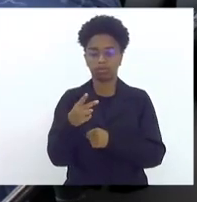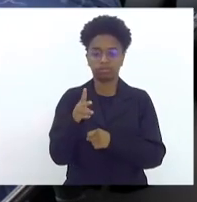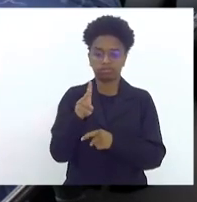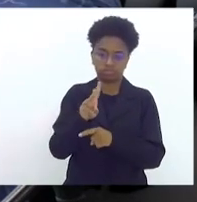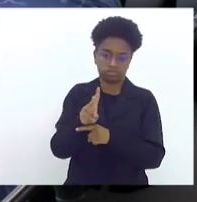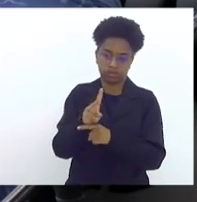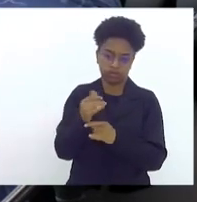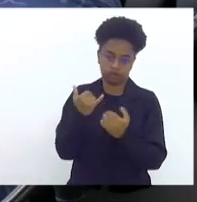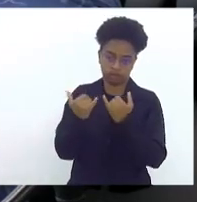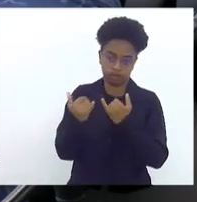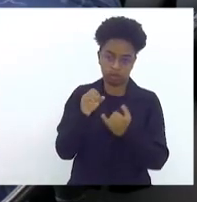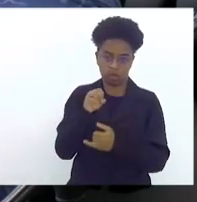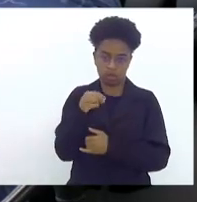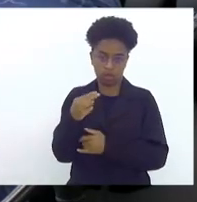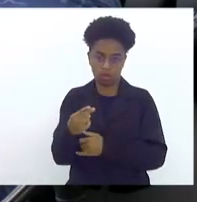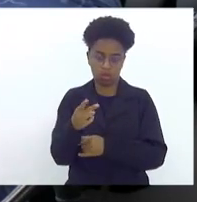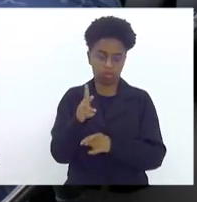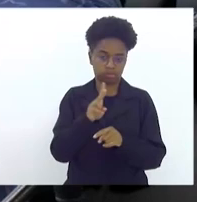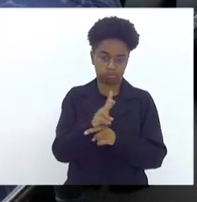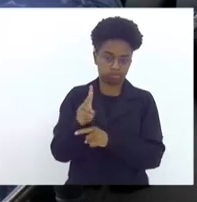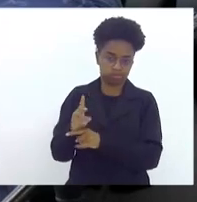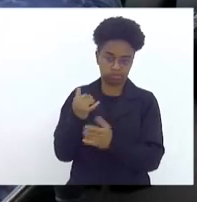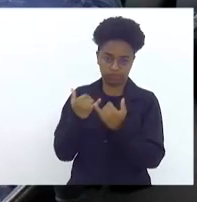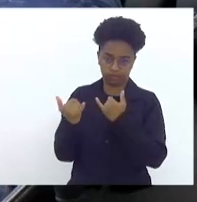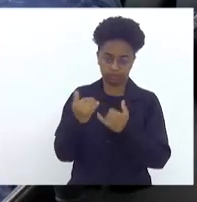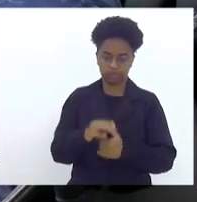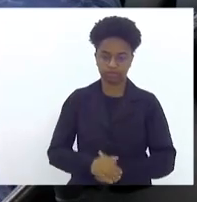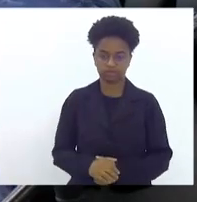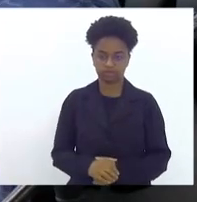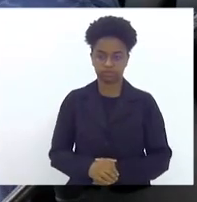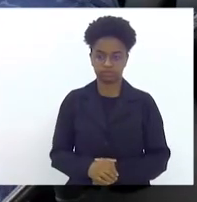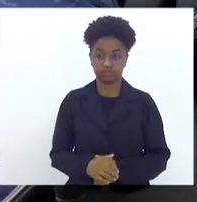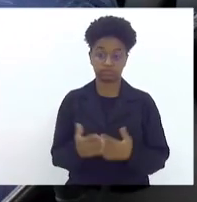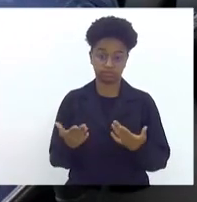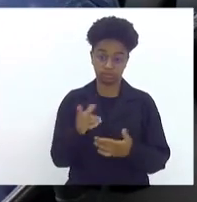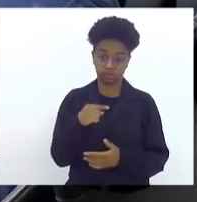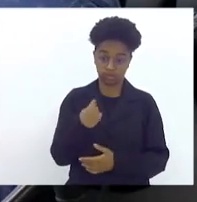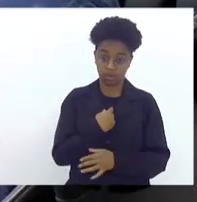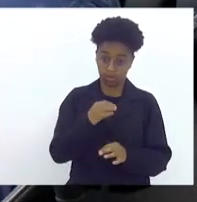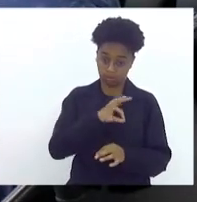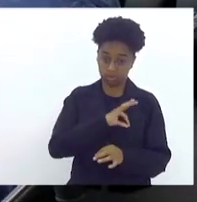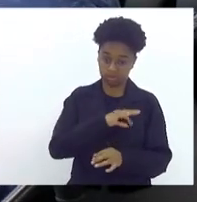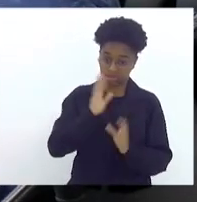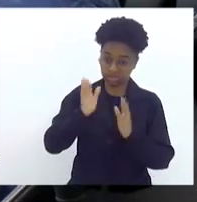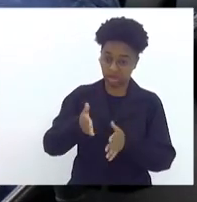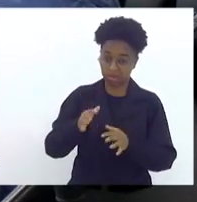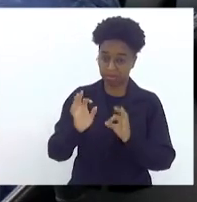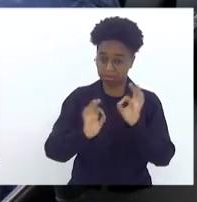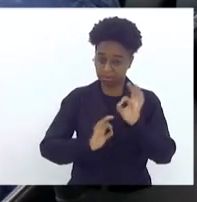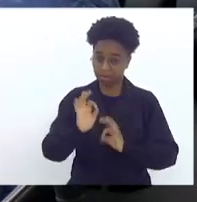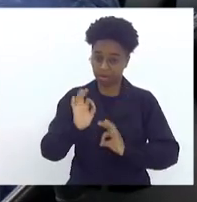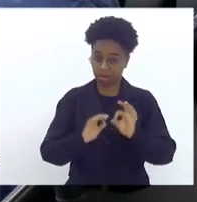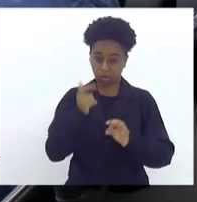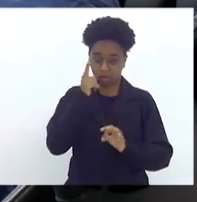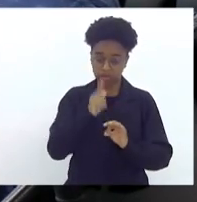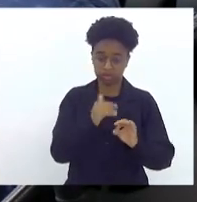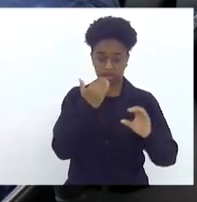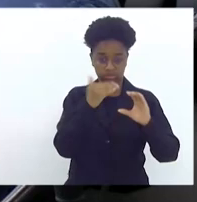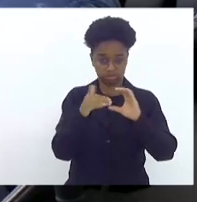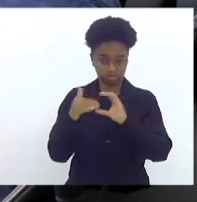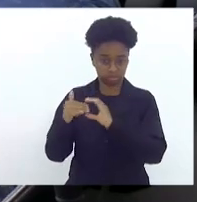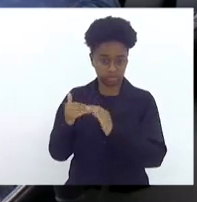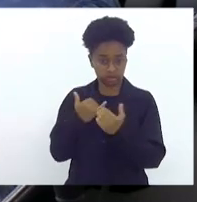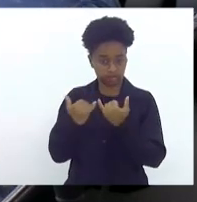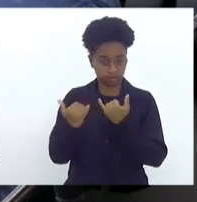dados ou guarda ou preservação de dados né então será que nosso policiais estão preparados a emitir Essa ordem de congelamento